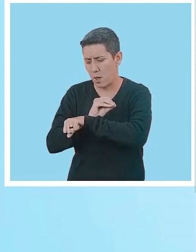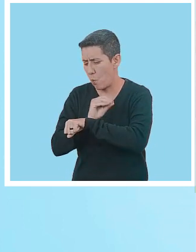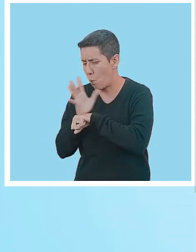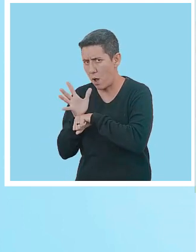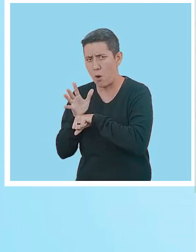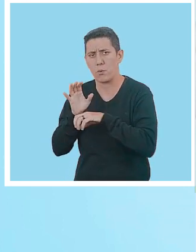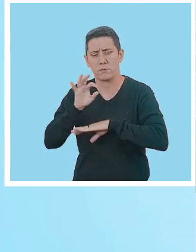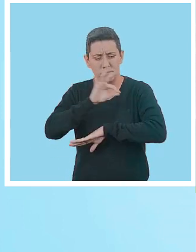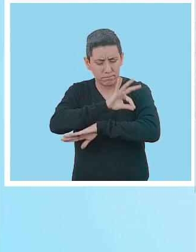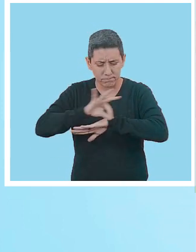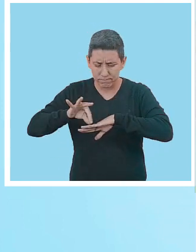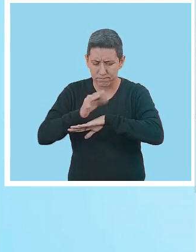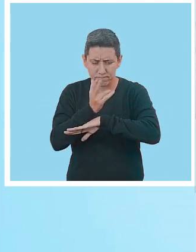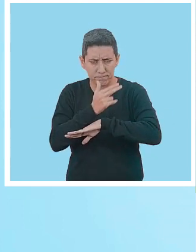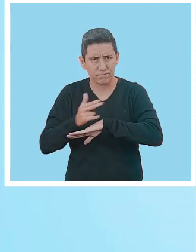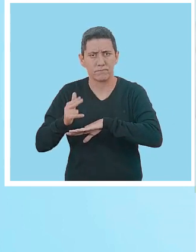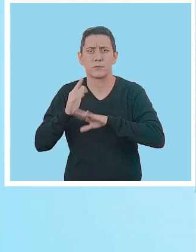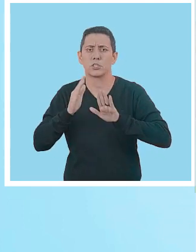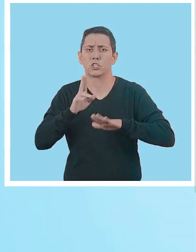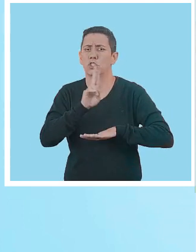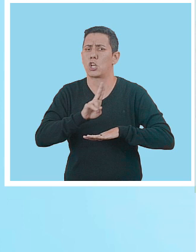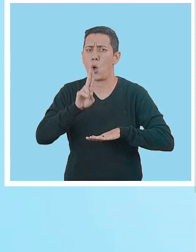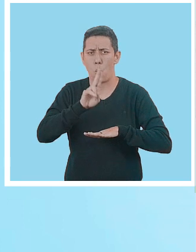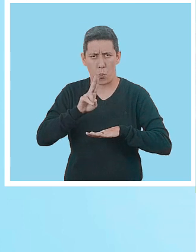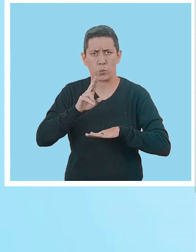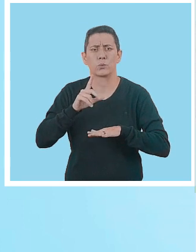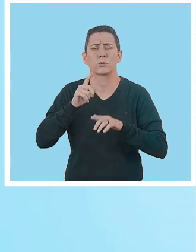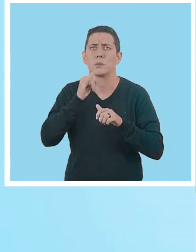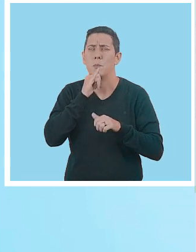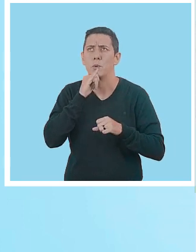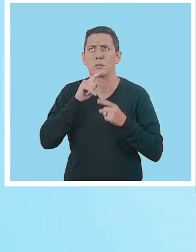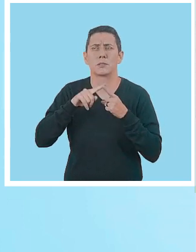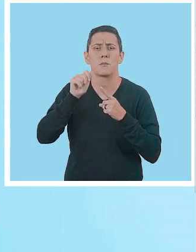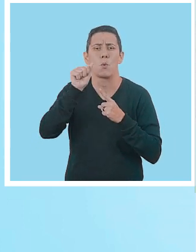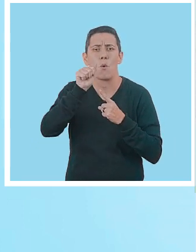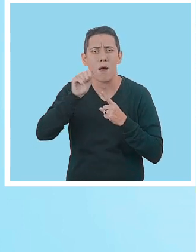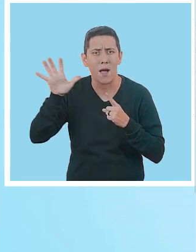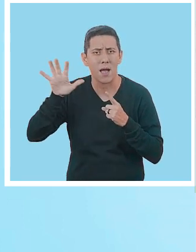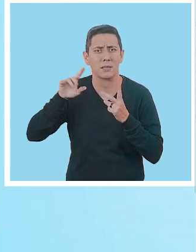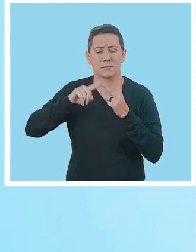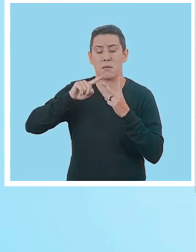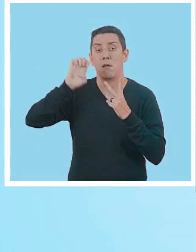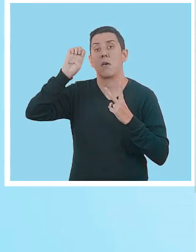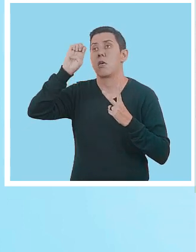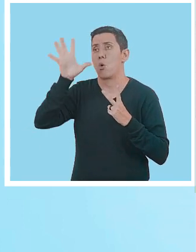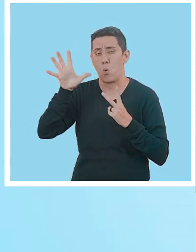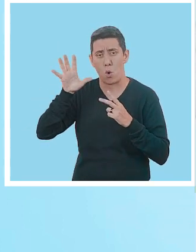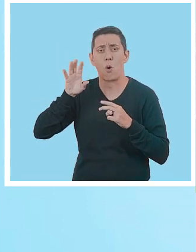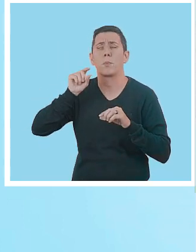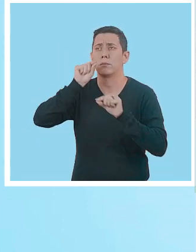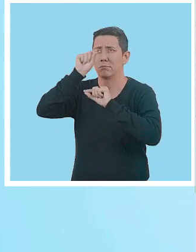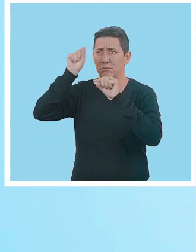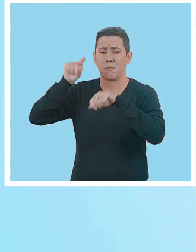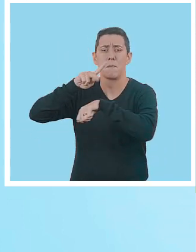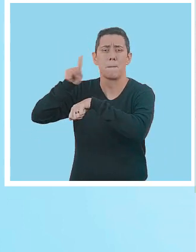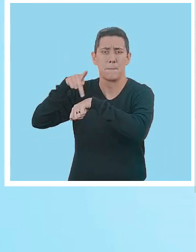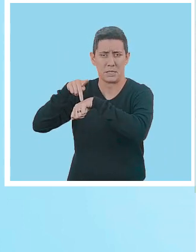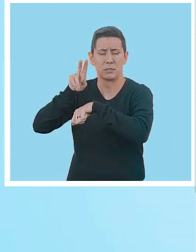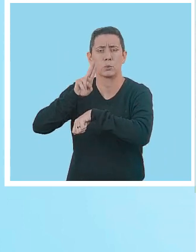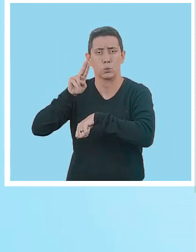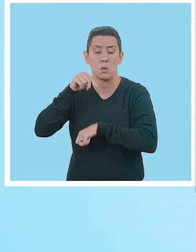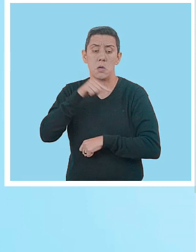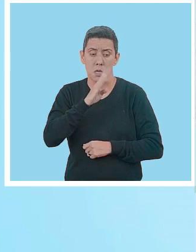ela é usada em muitos países da Ásia e Europa ela também tá disponível aqui no Brasil em